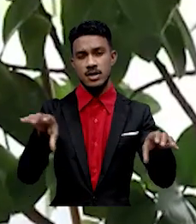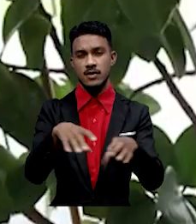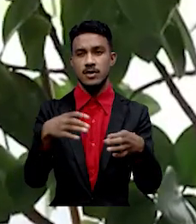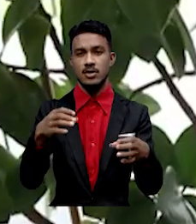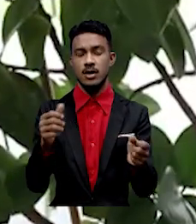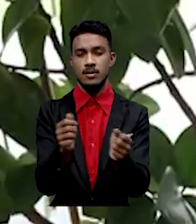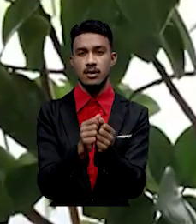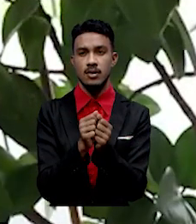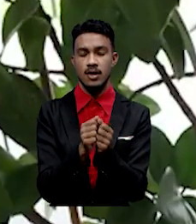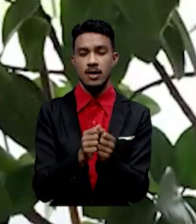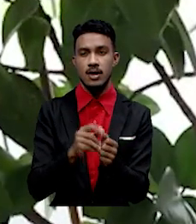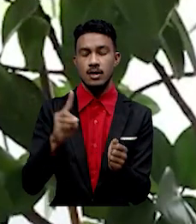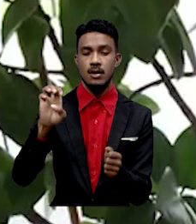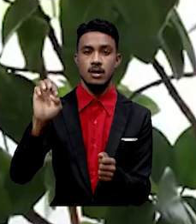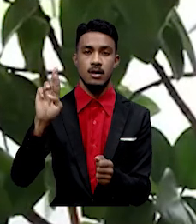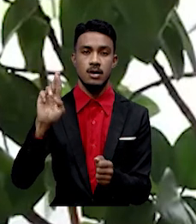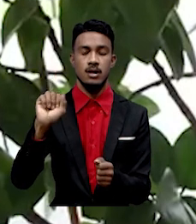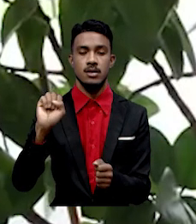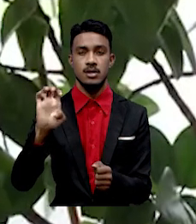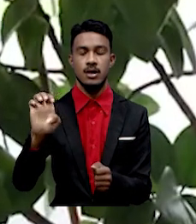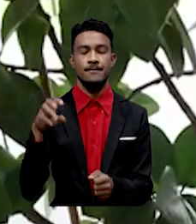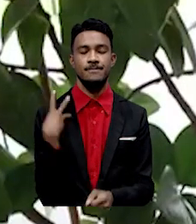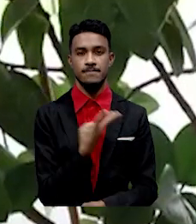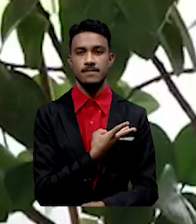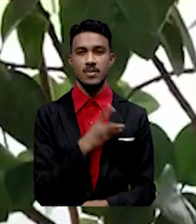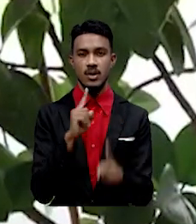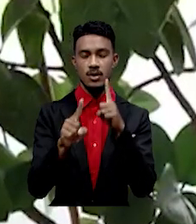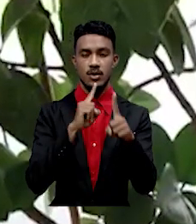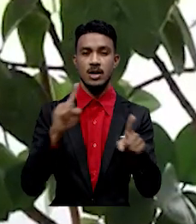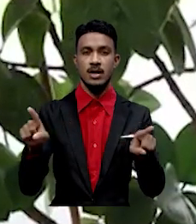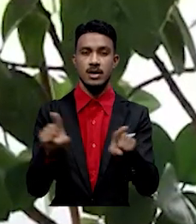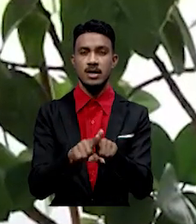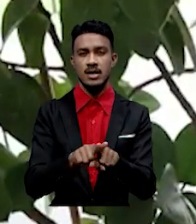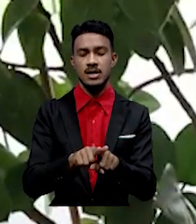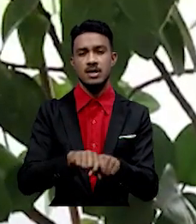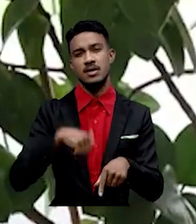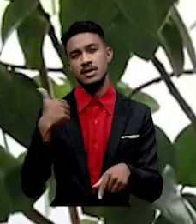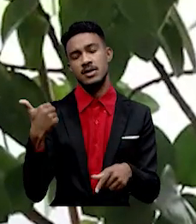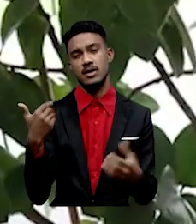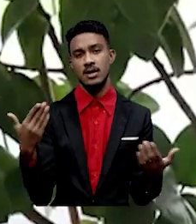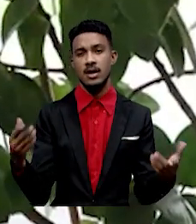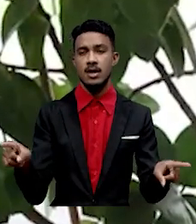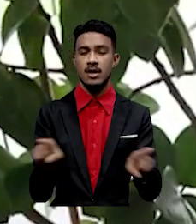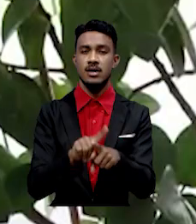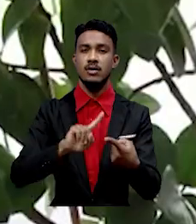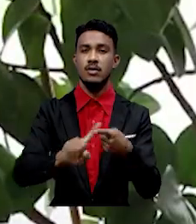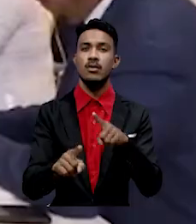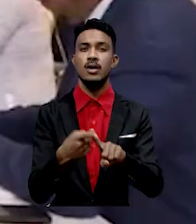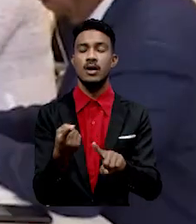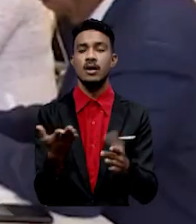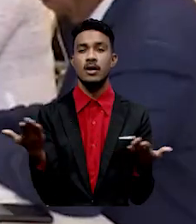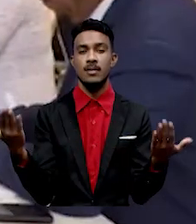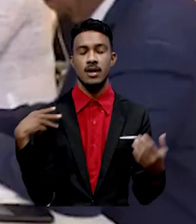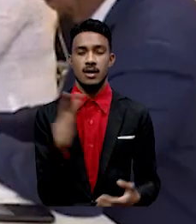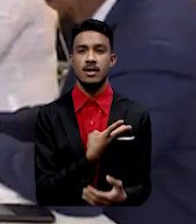comércio, né, a mim colia mos assuntos selo, canesan amizade no bem maga, ita